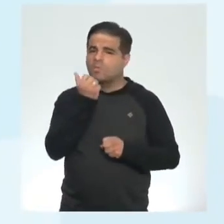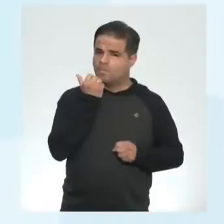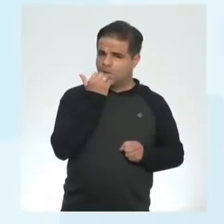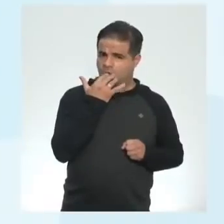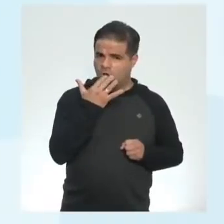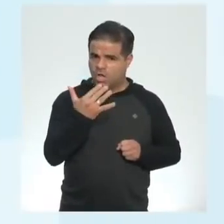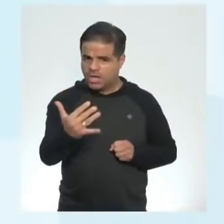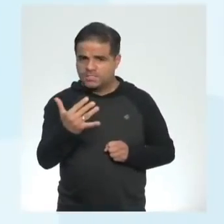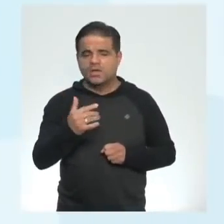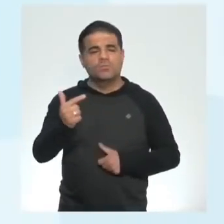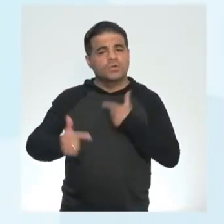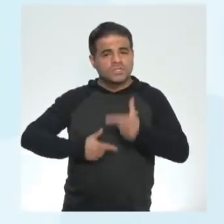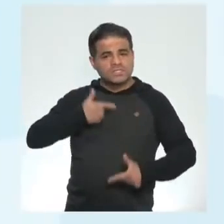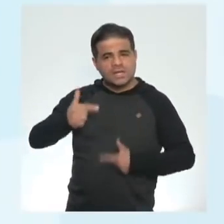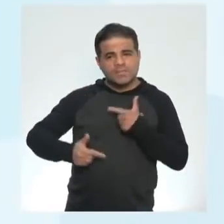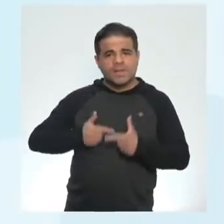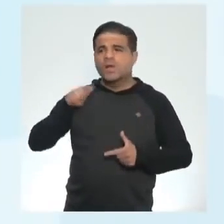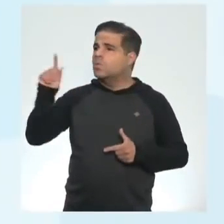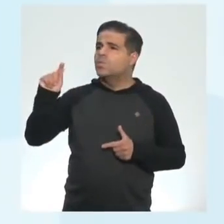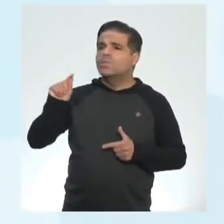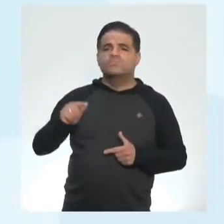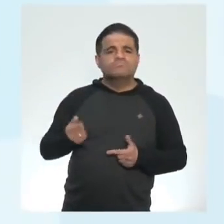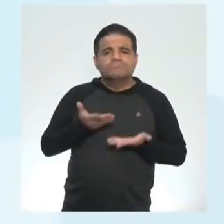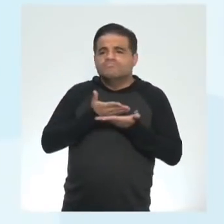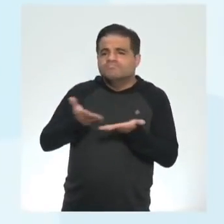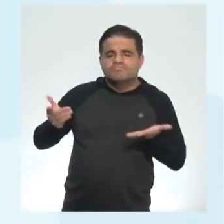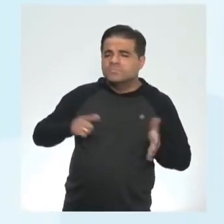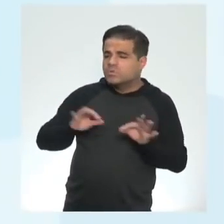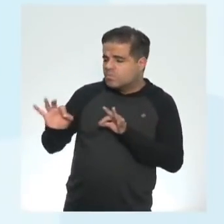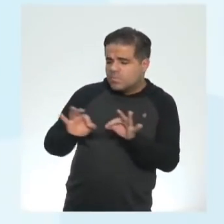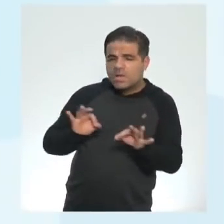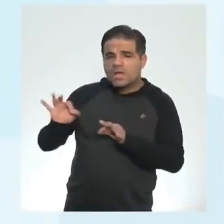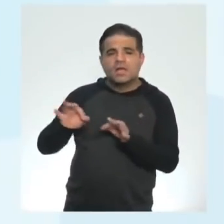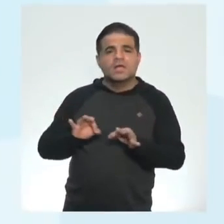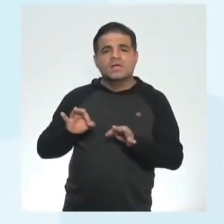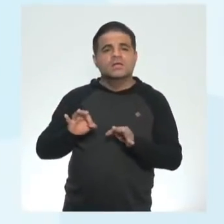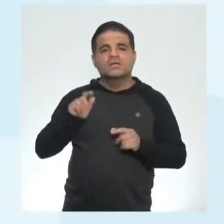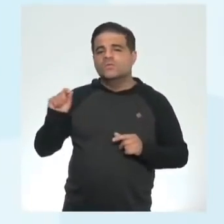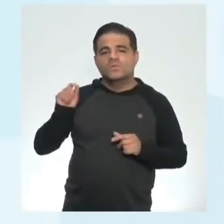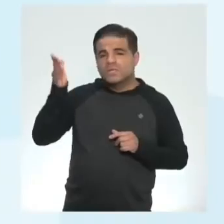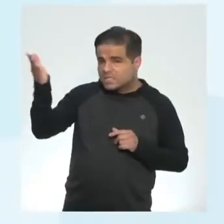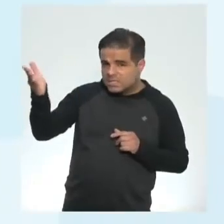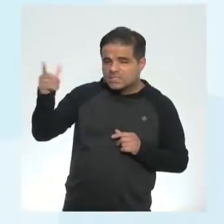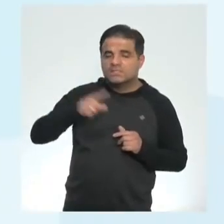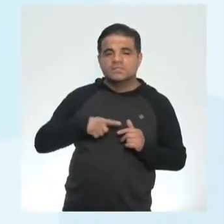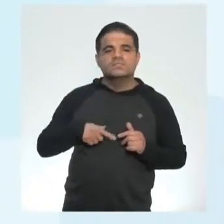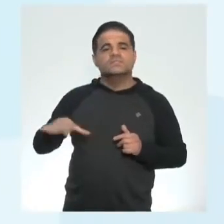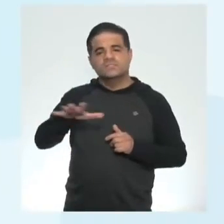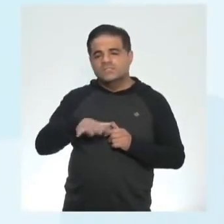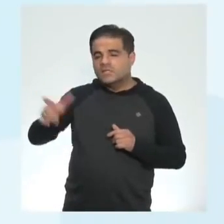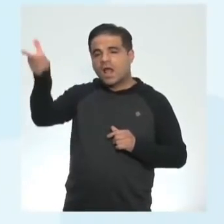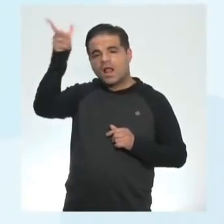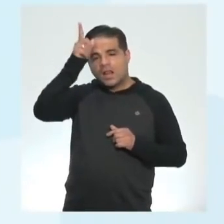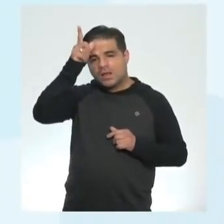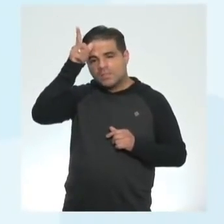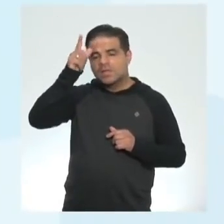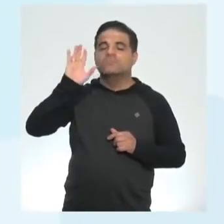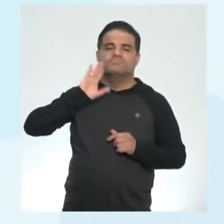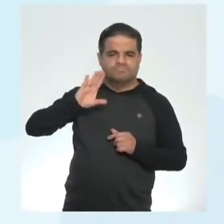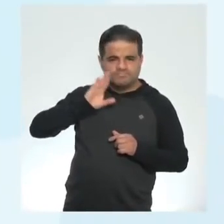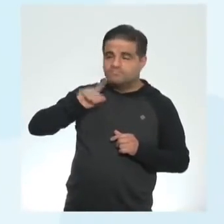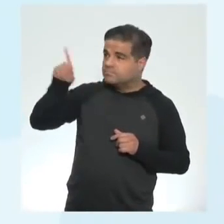coloração para nós trabalharmos aqui. O que consistia o plano Schlieffen? Aqui está a Alemanha,